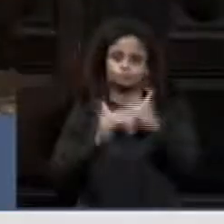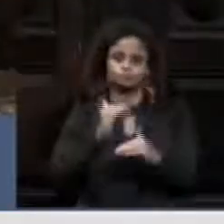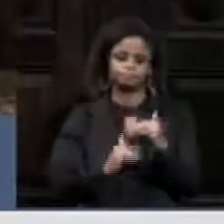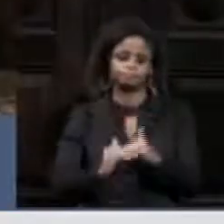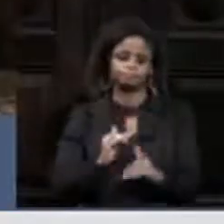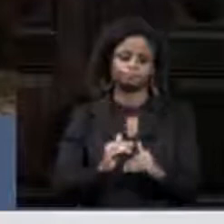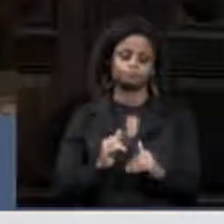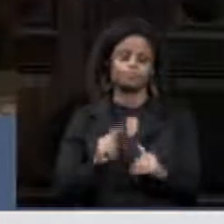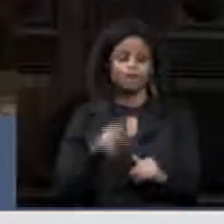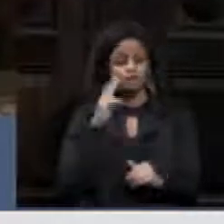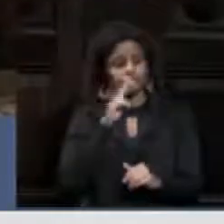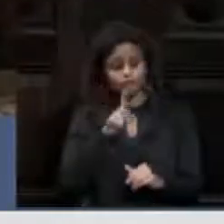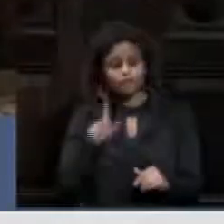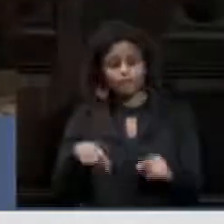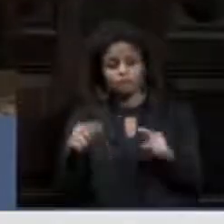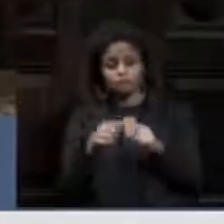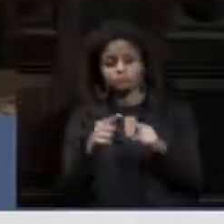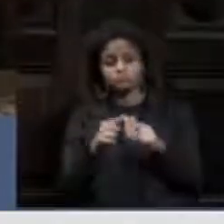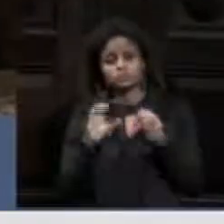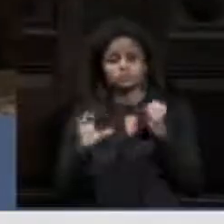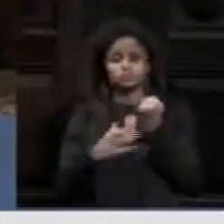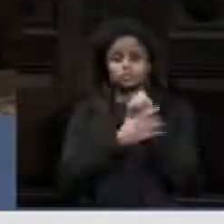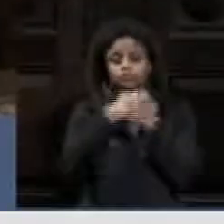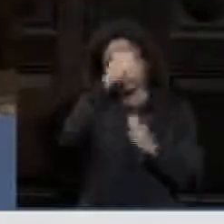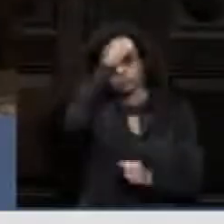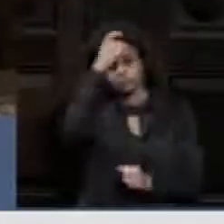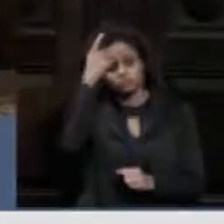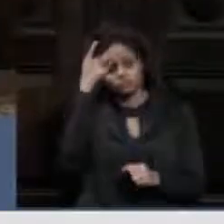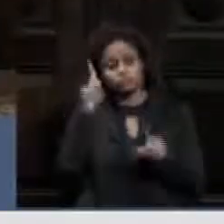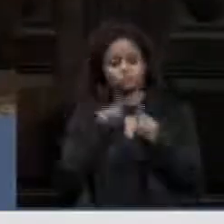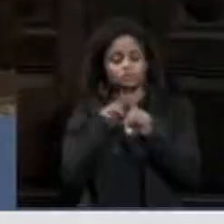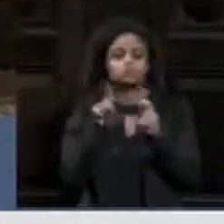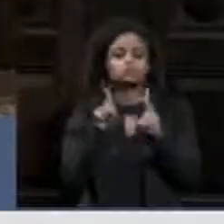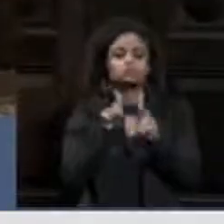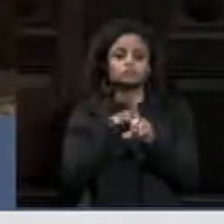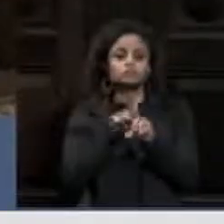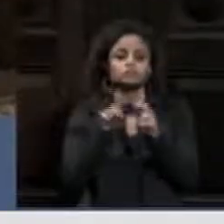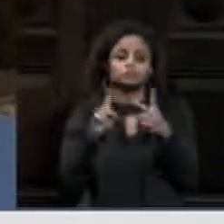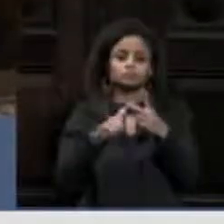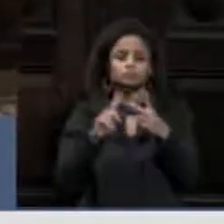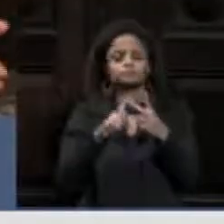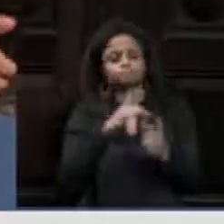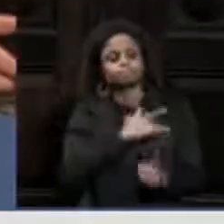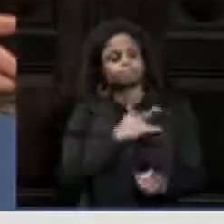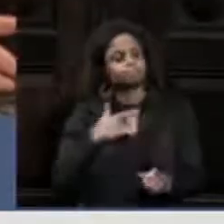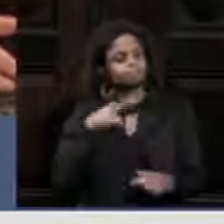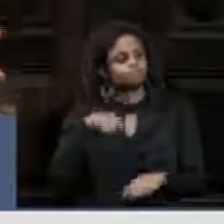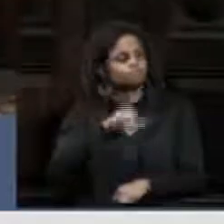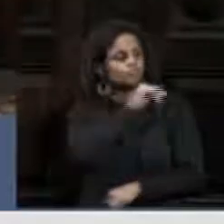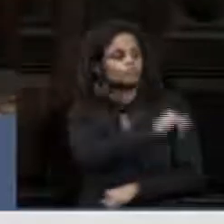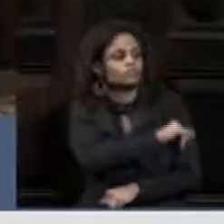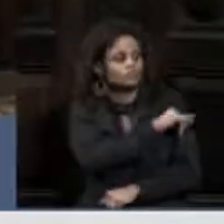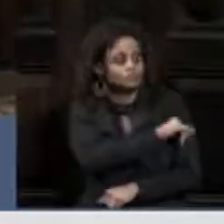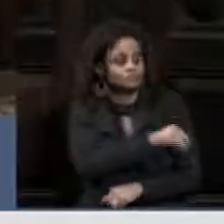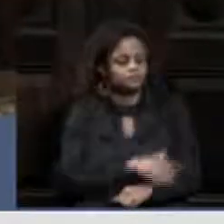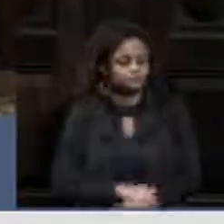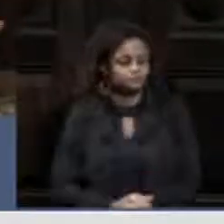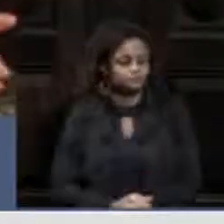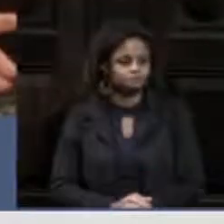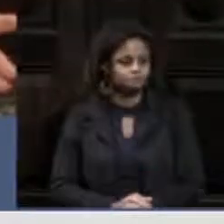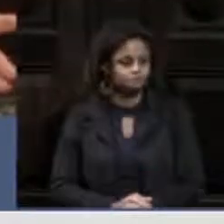da saúde e segurança pública no estado do Rio de Janeiro. Então também é necessário